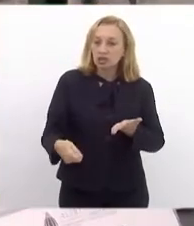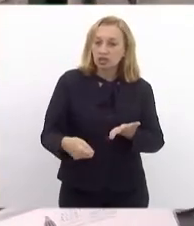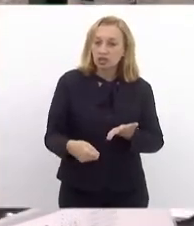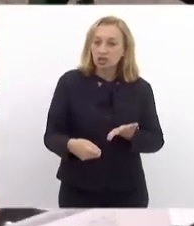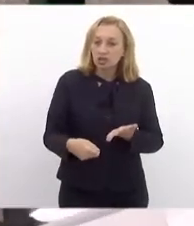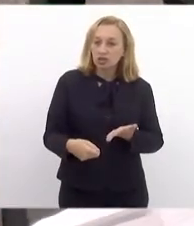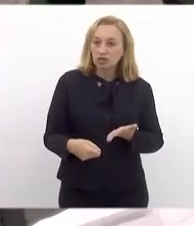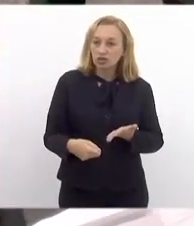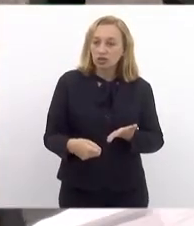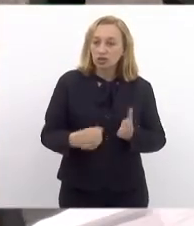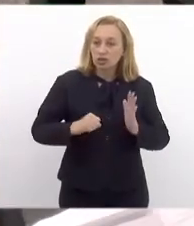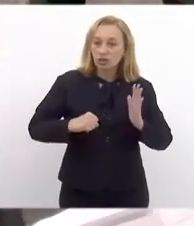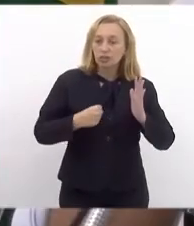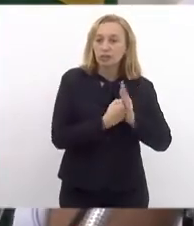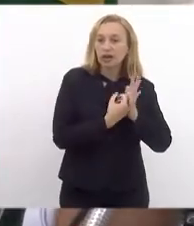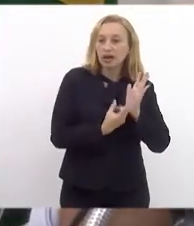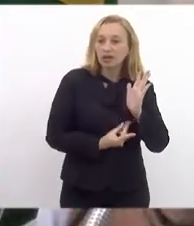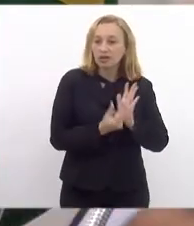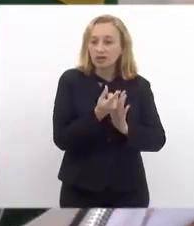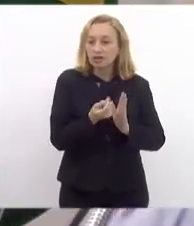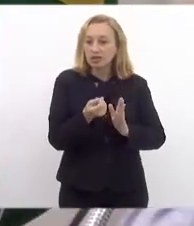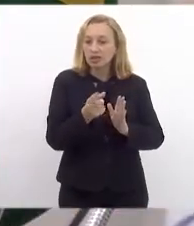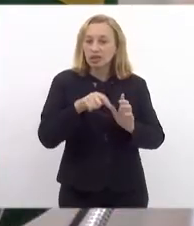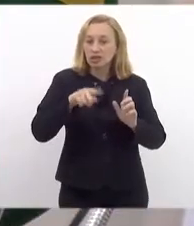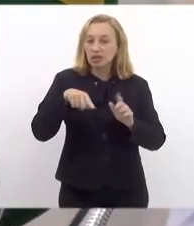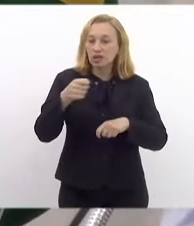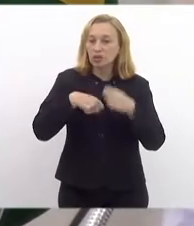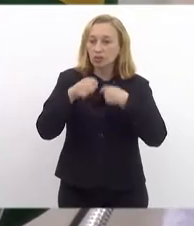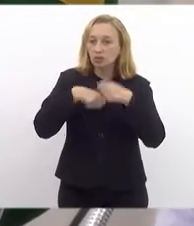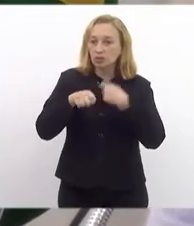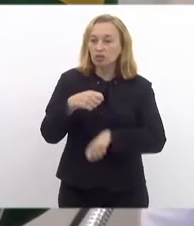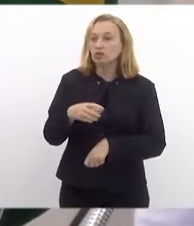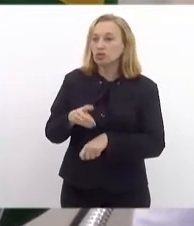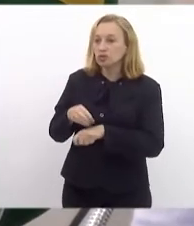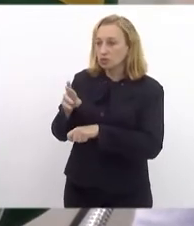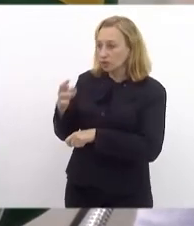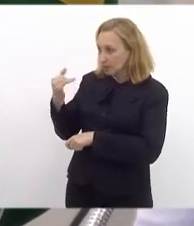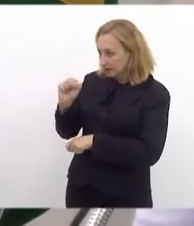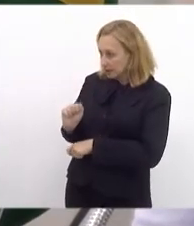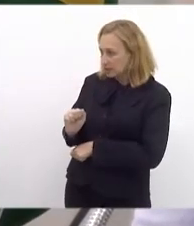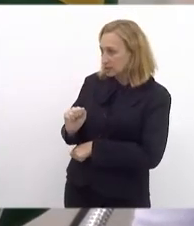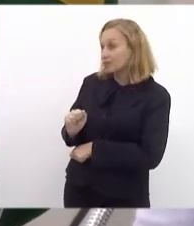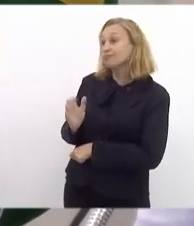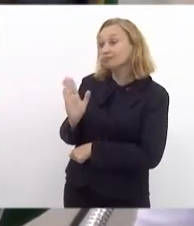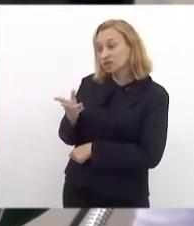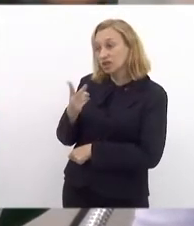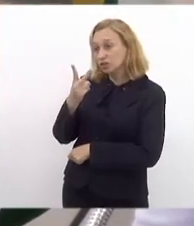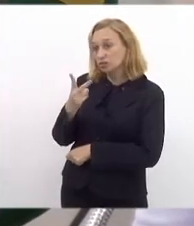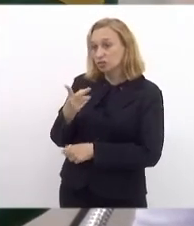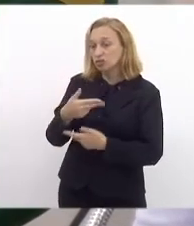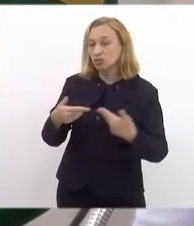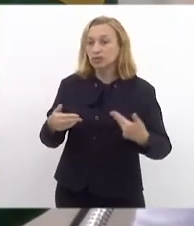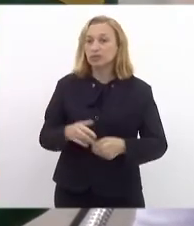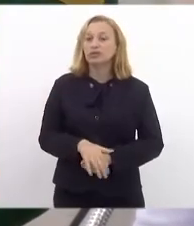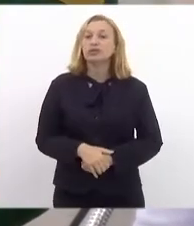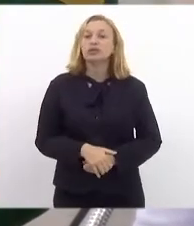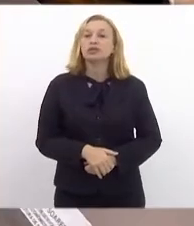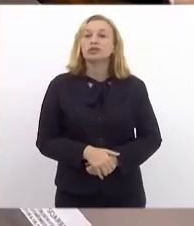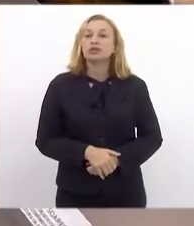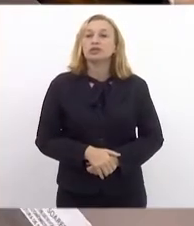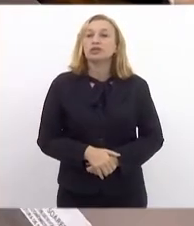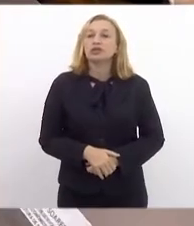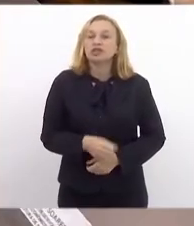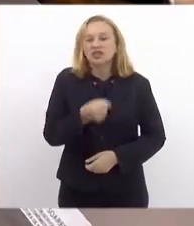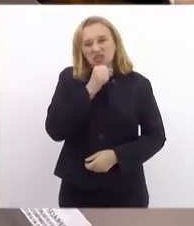bem Impacto financeiro econômico doutor essa cara ela tá escrito as duas coisas por favor a gente